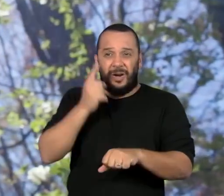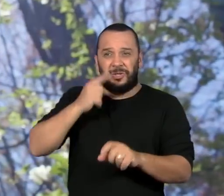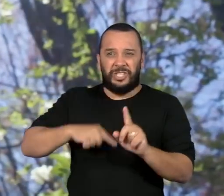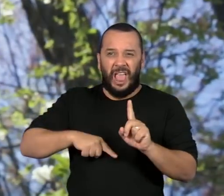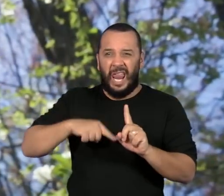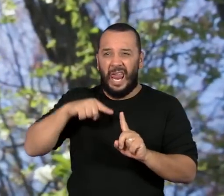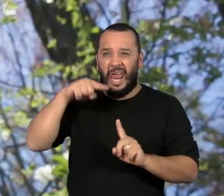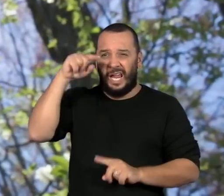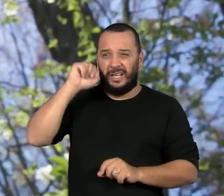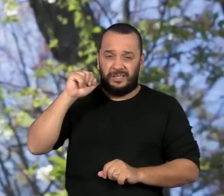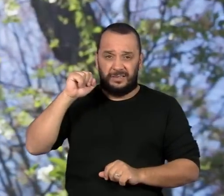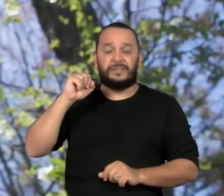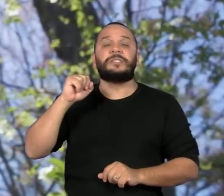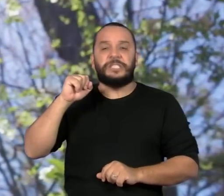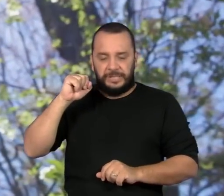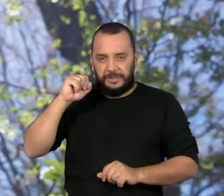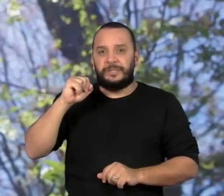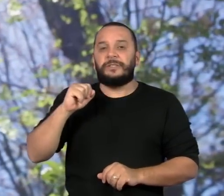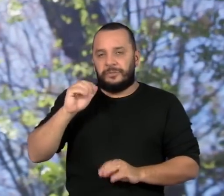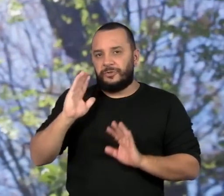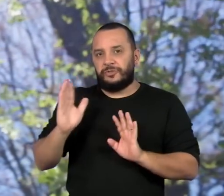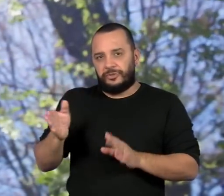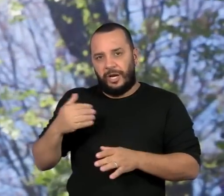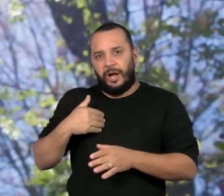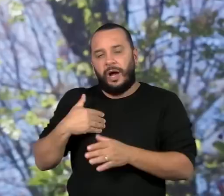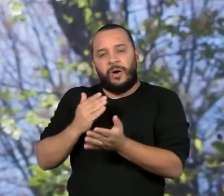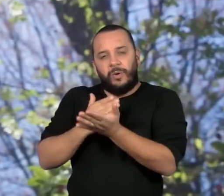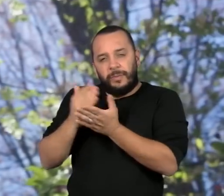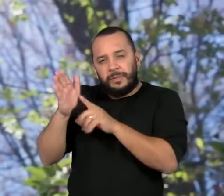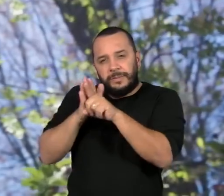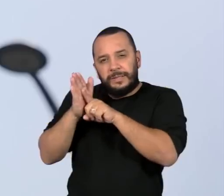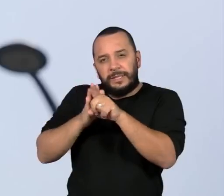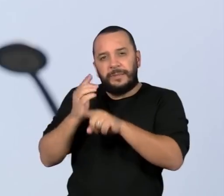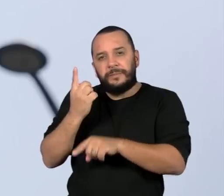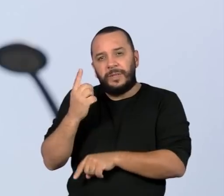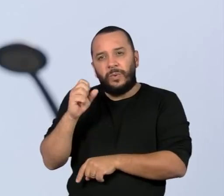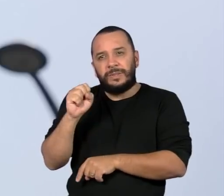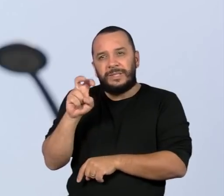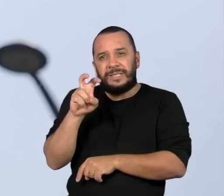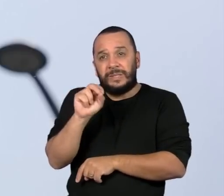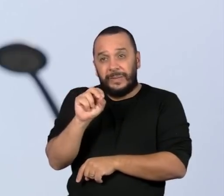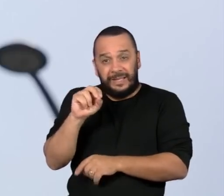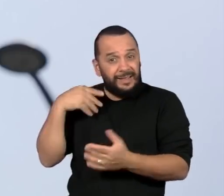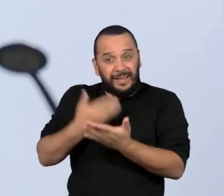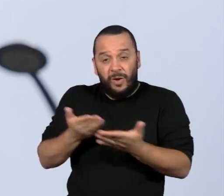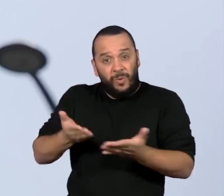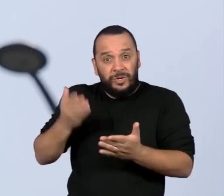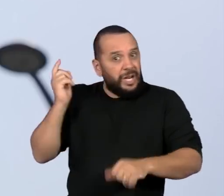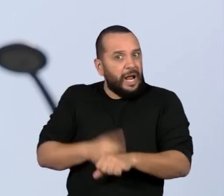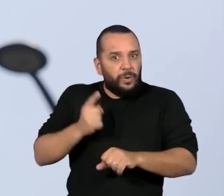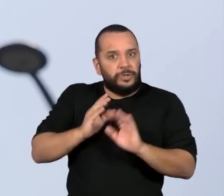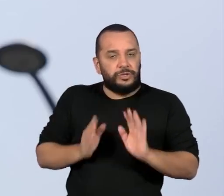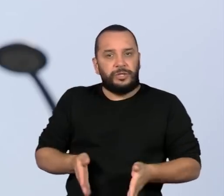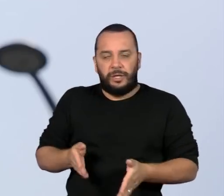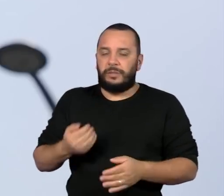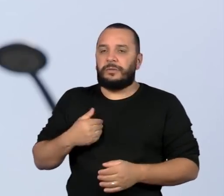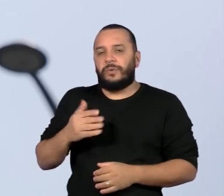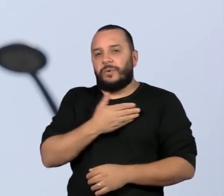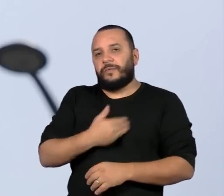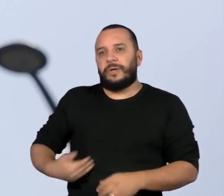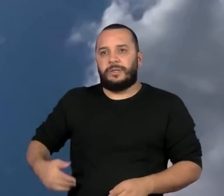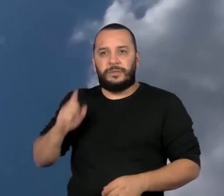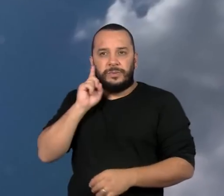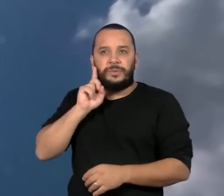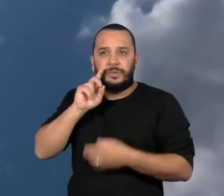alta, desde o início dos registros em 1850. Segundo dados do governo americano, em 3